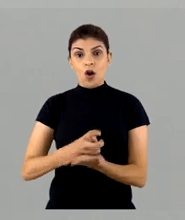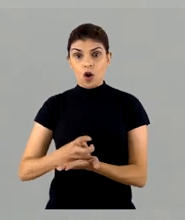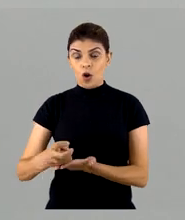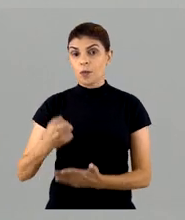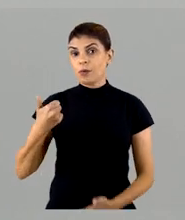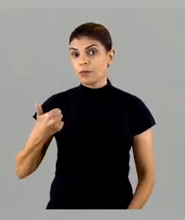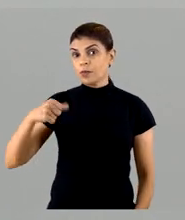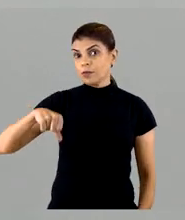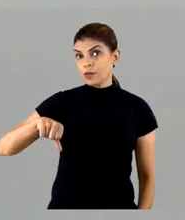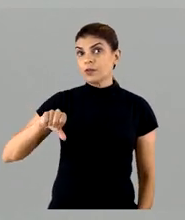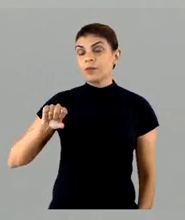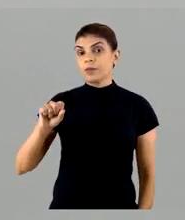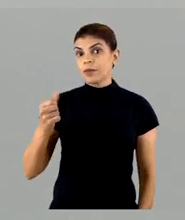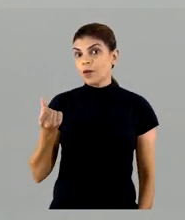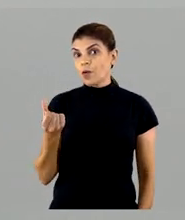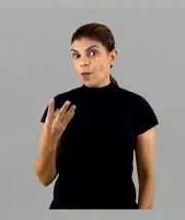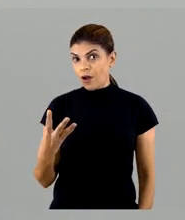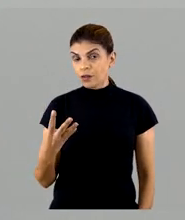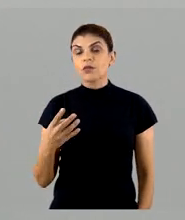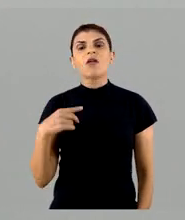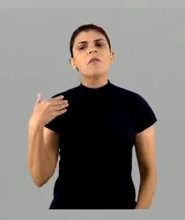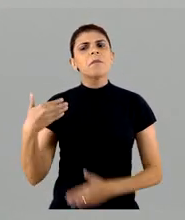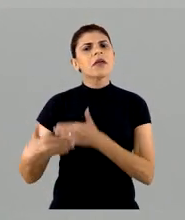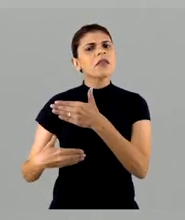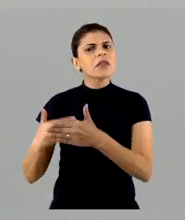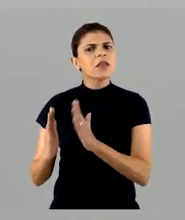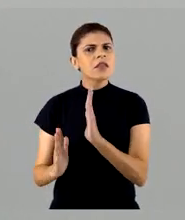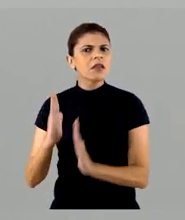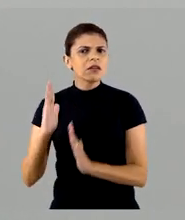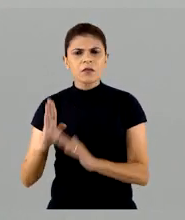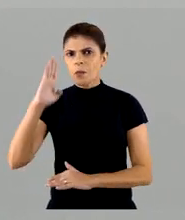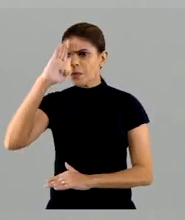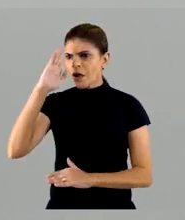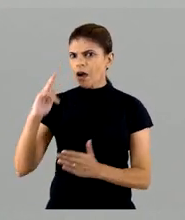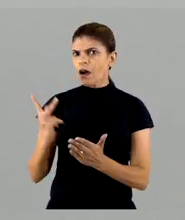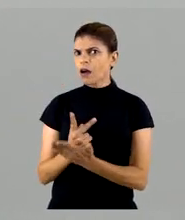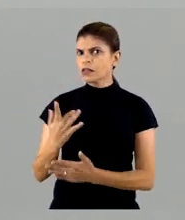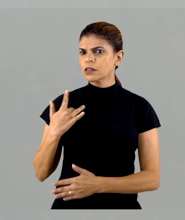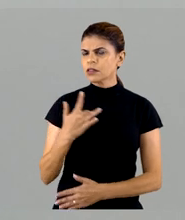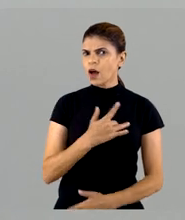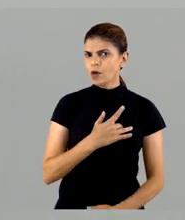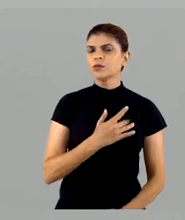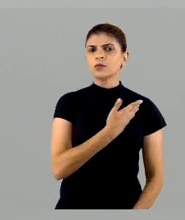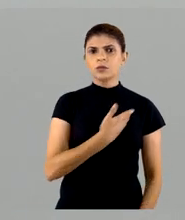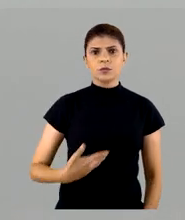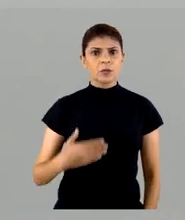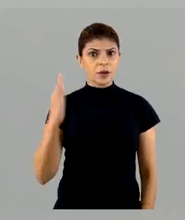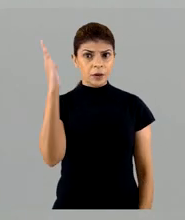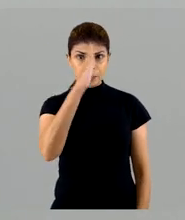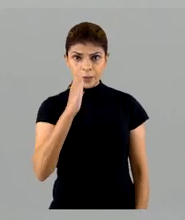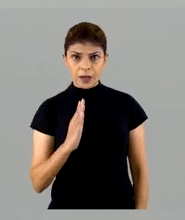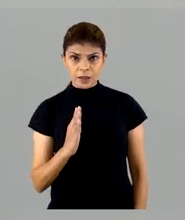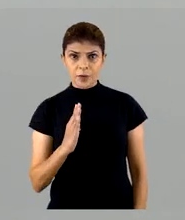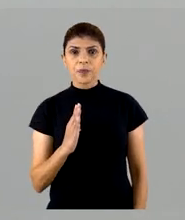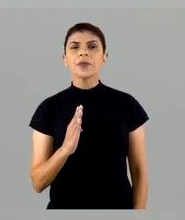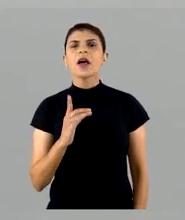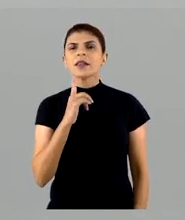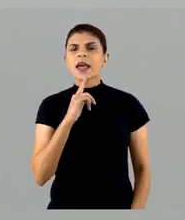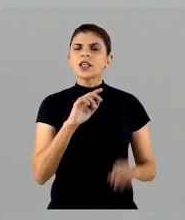64. Acompanhamos nesse período processos fundamentais para a história da saúde pública no Brasil, como